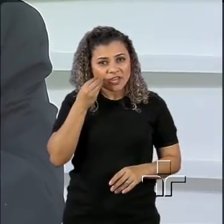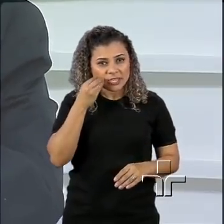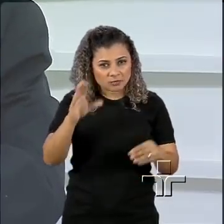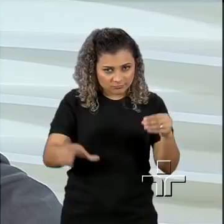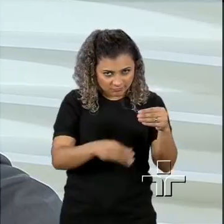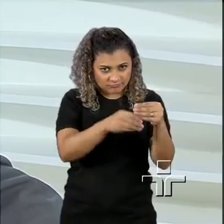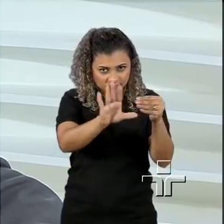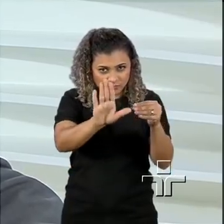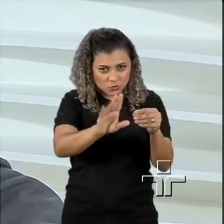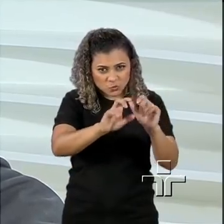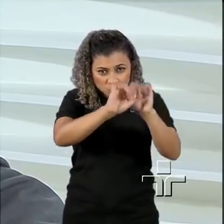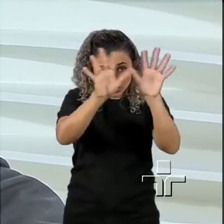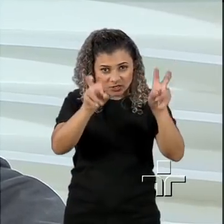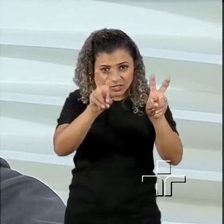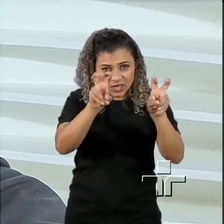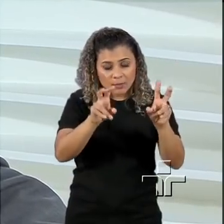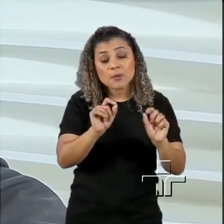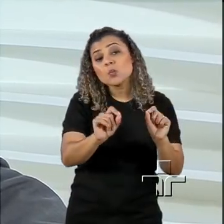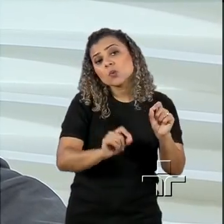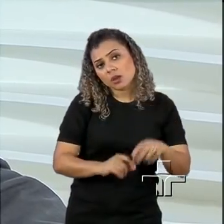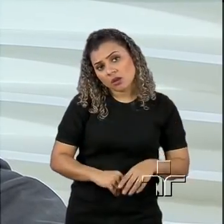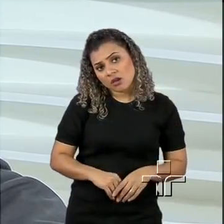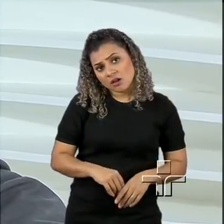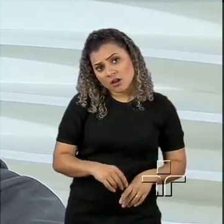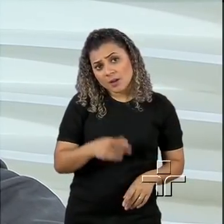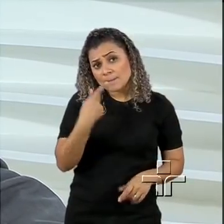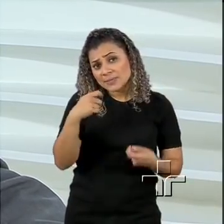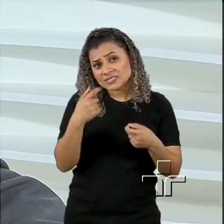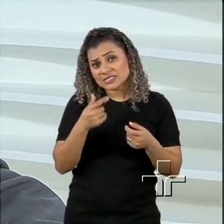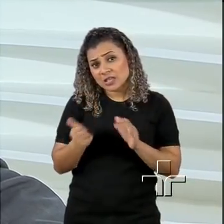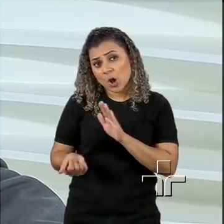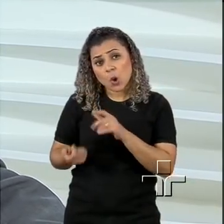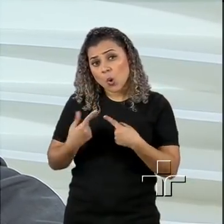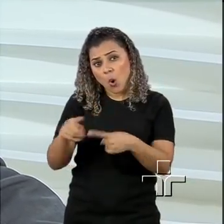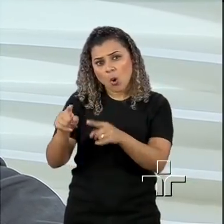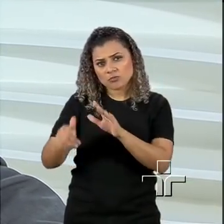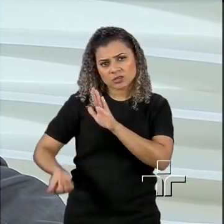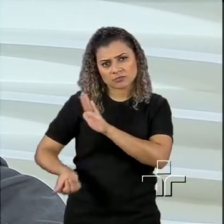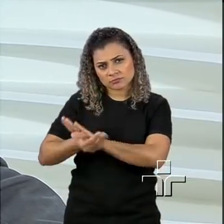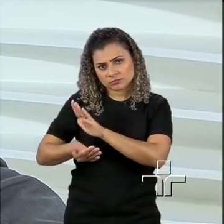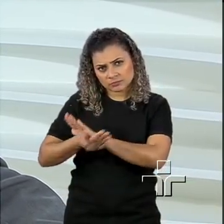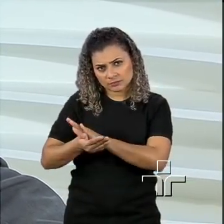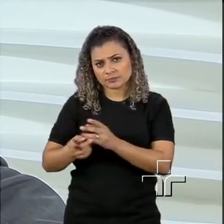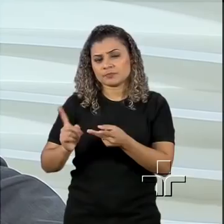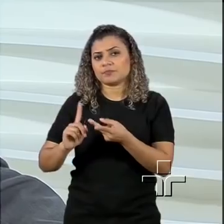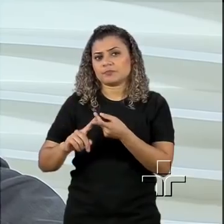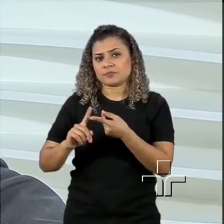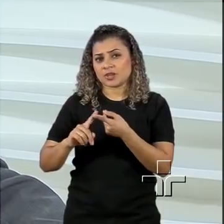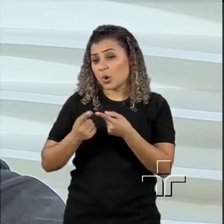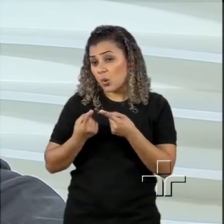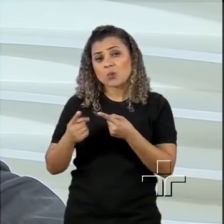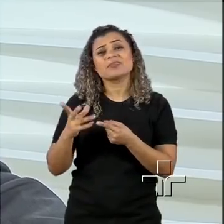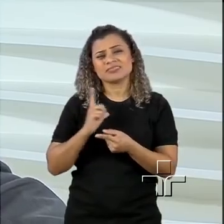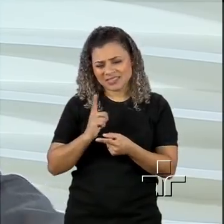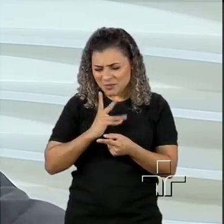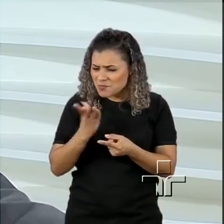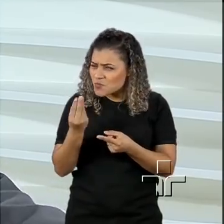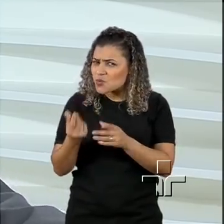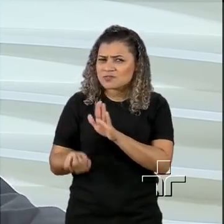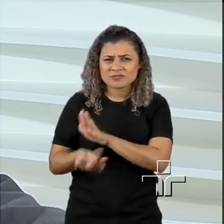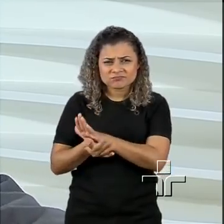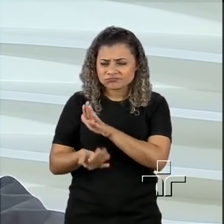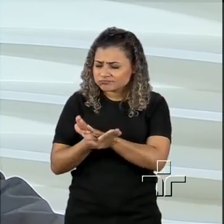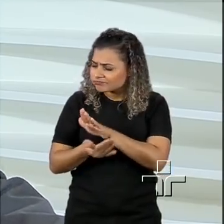tema. Antes de falar de combate à sonegação, para valer, que na verdade há muita sonegação também com a